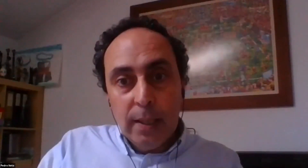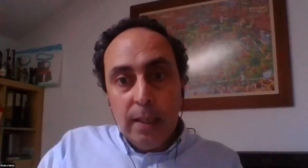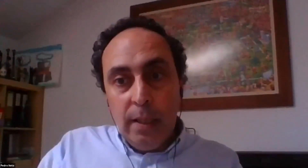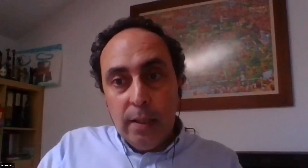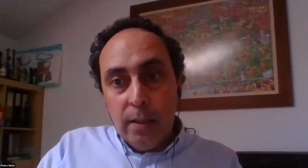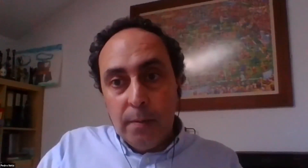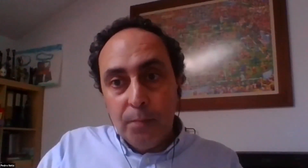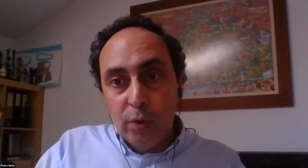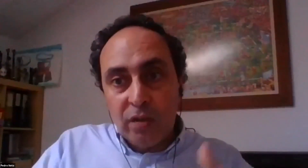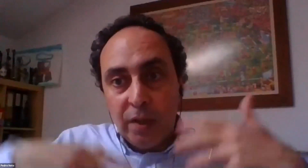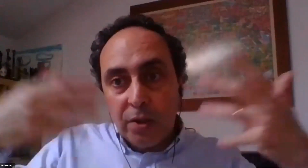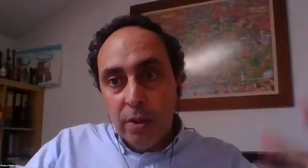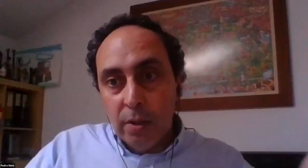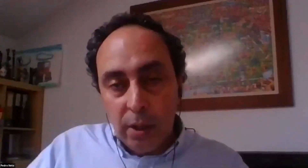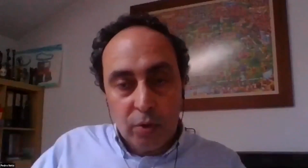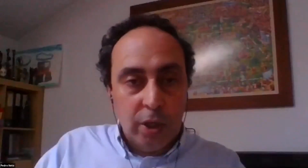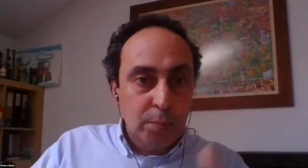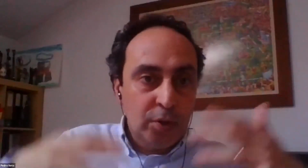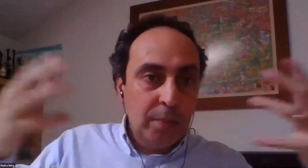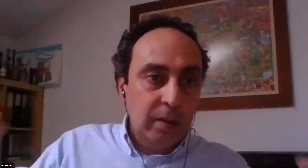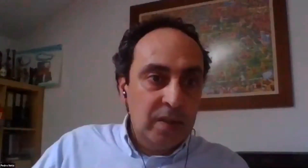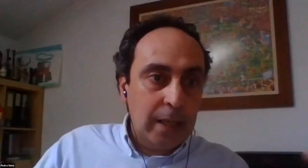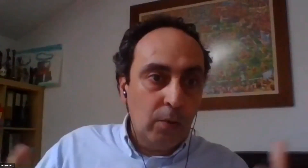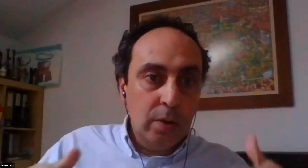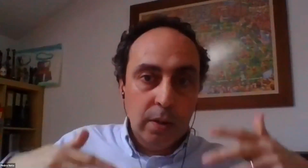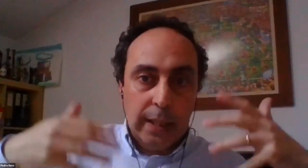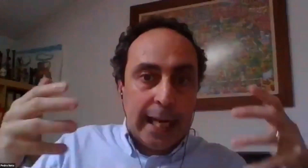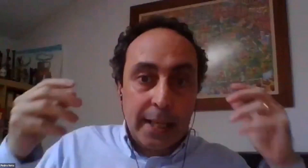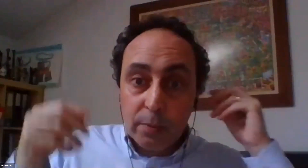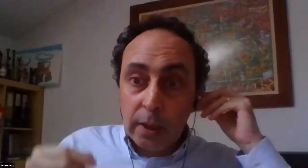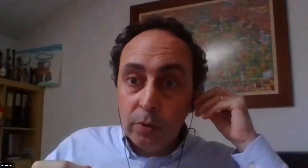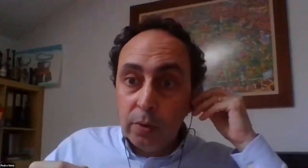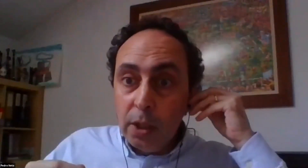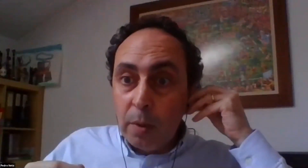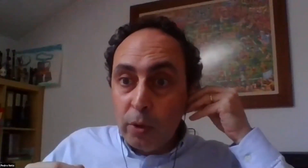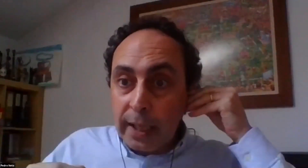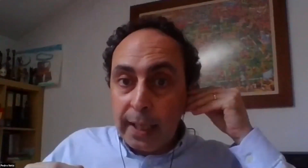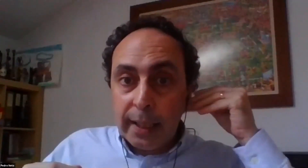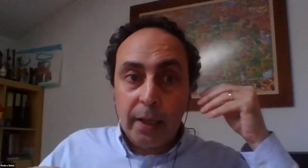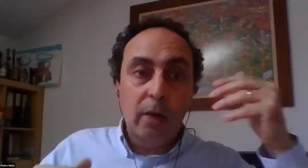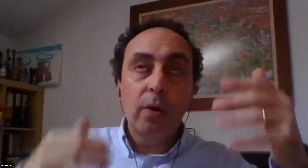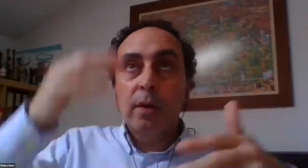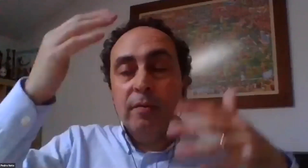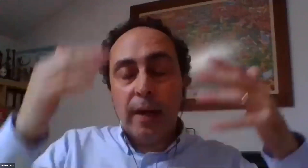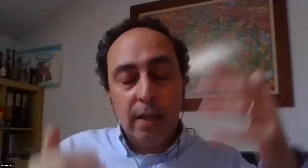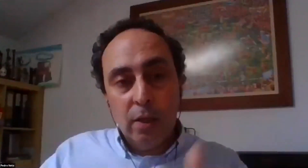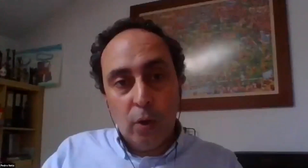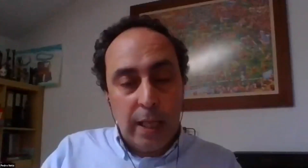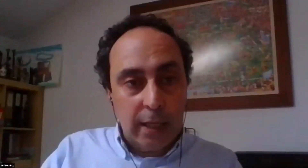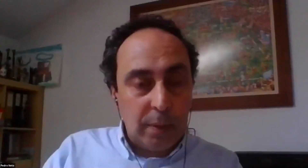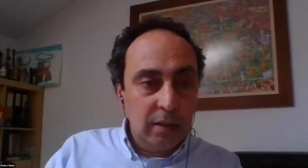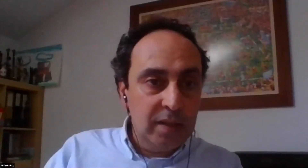trabalho e muitas vezes termos sempre, por exemplo, a televisão ligada, portanto uma pessoa quer não,